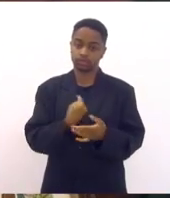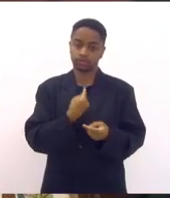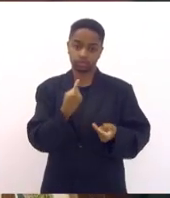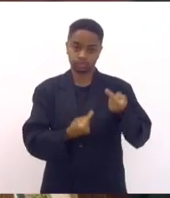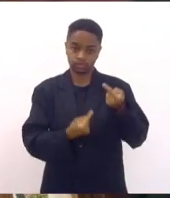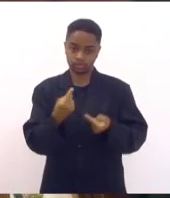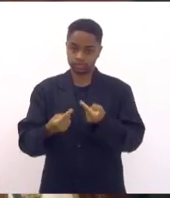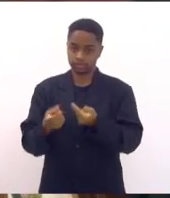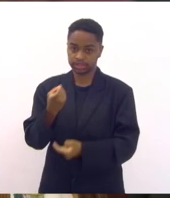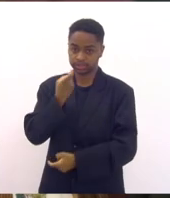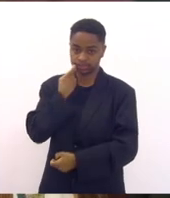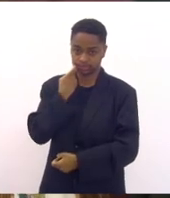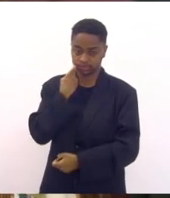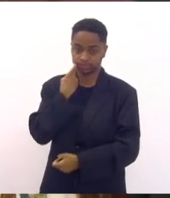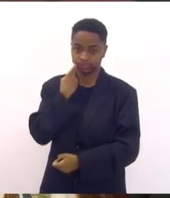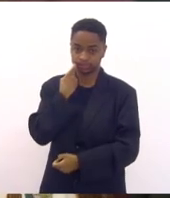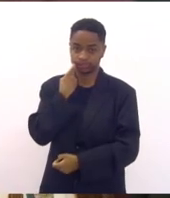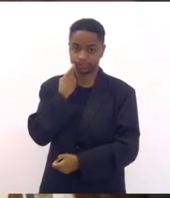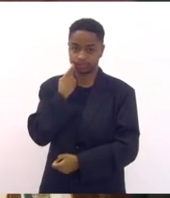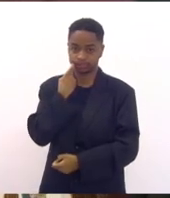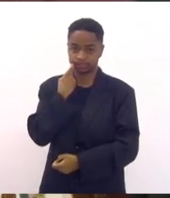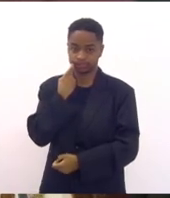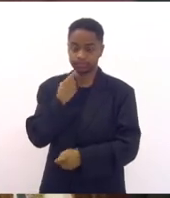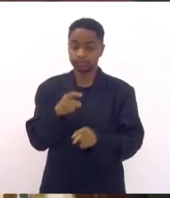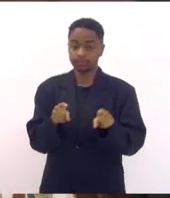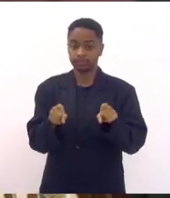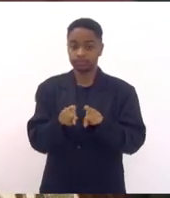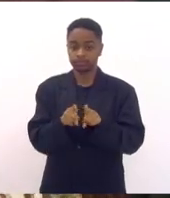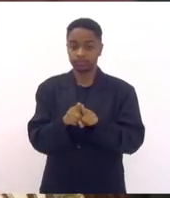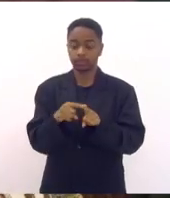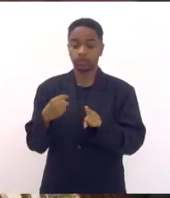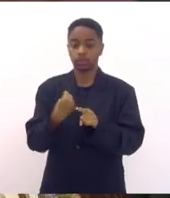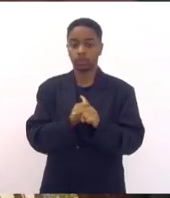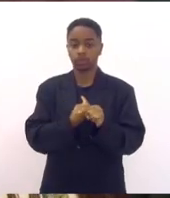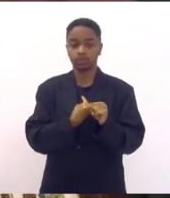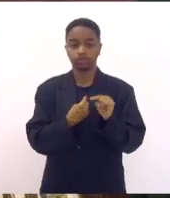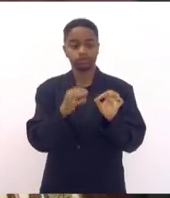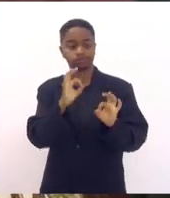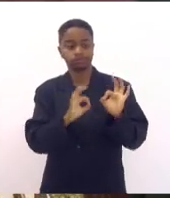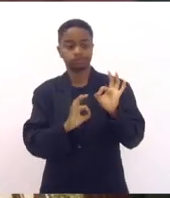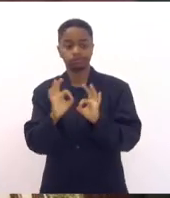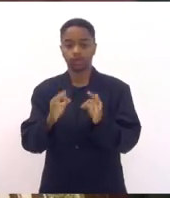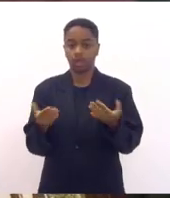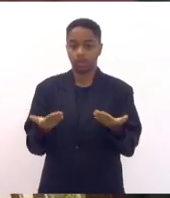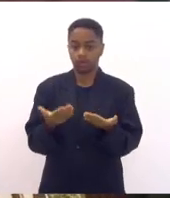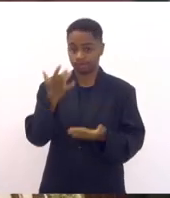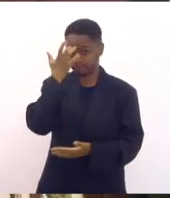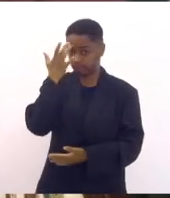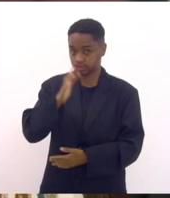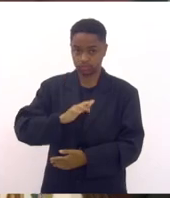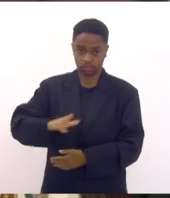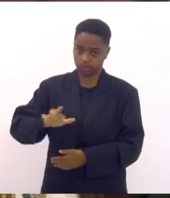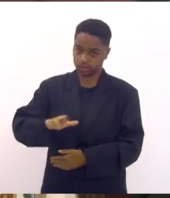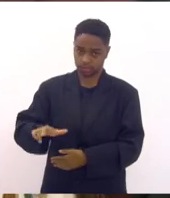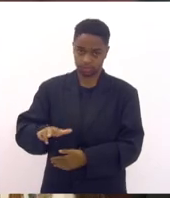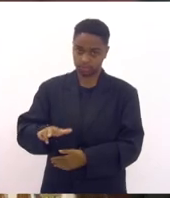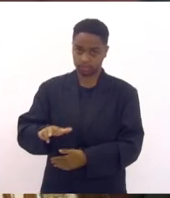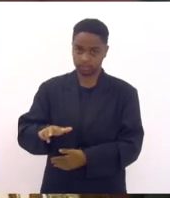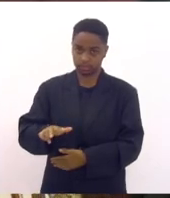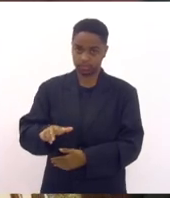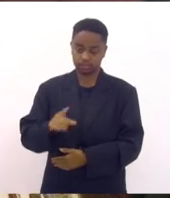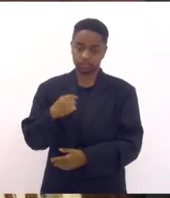sexta-feira e que nós vamos alinhar agora não é uma coisa fácil nós